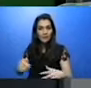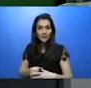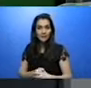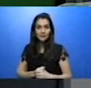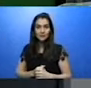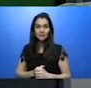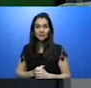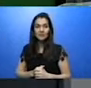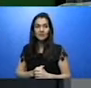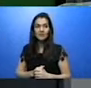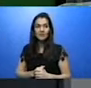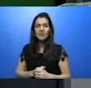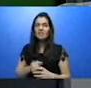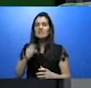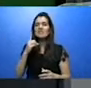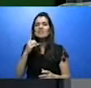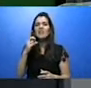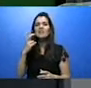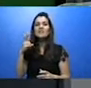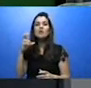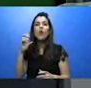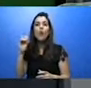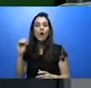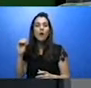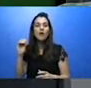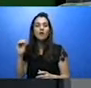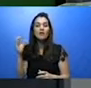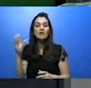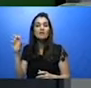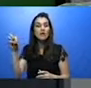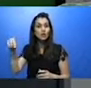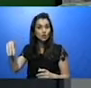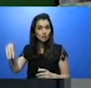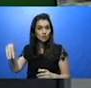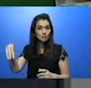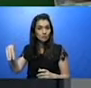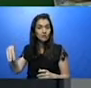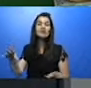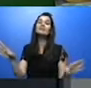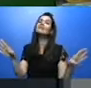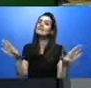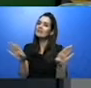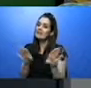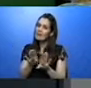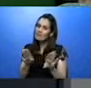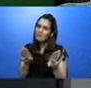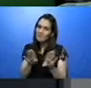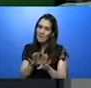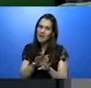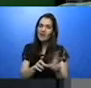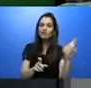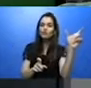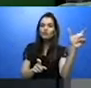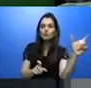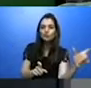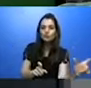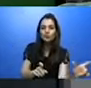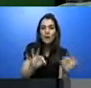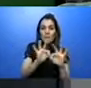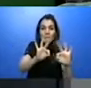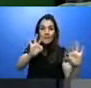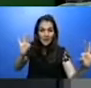E 150 centímetros. Olha lá, ó. Também, né, como 150 centímetros, tá